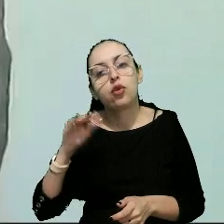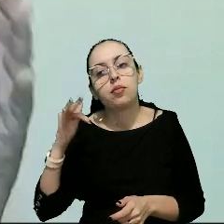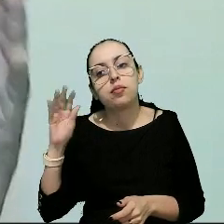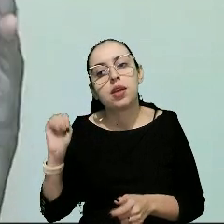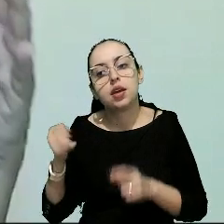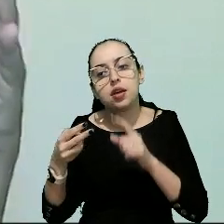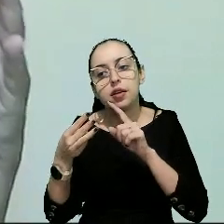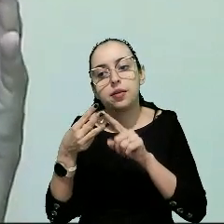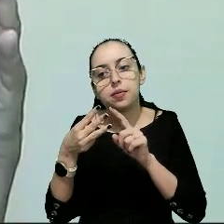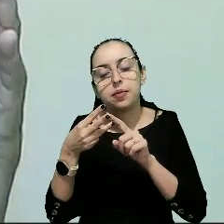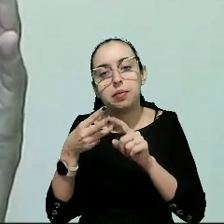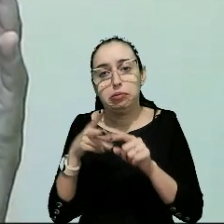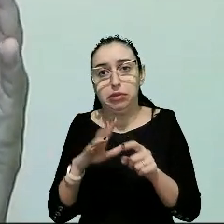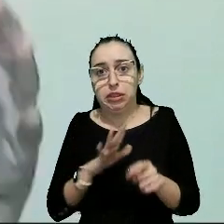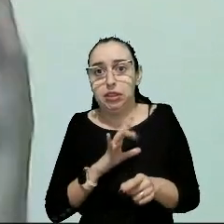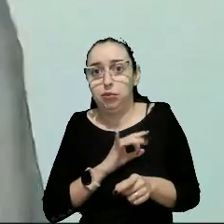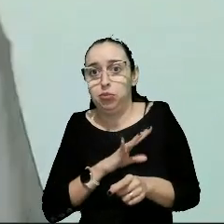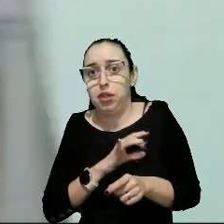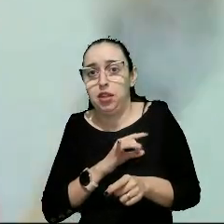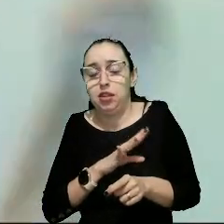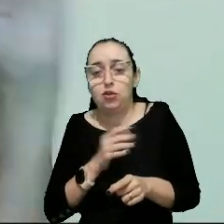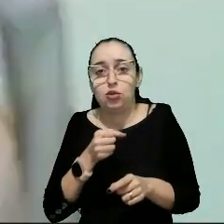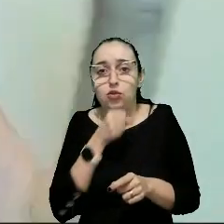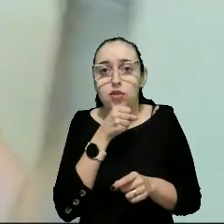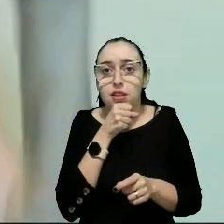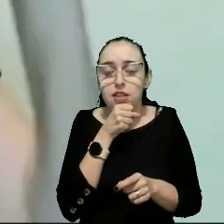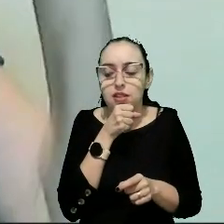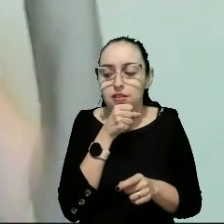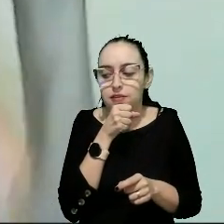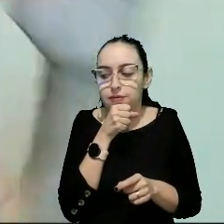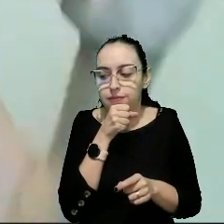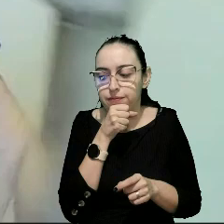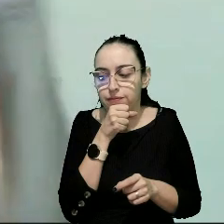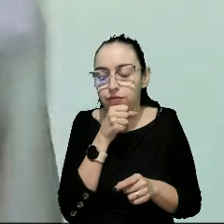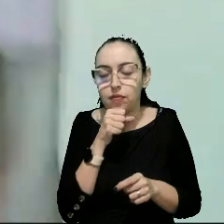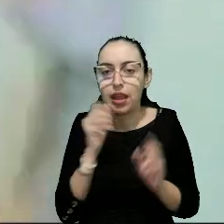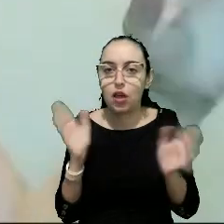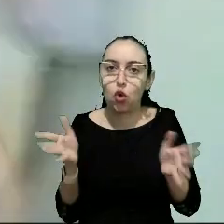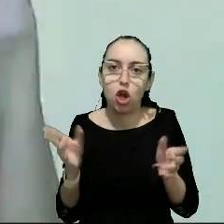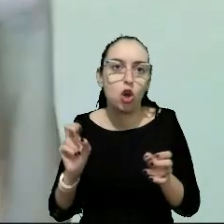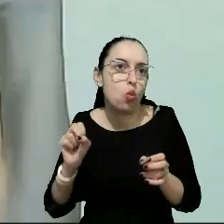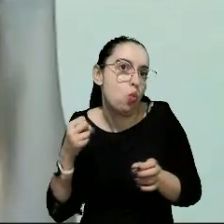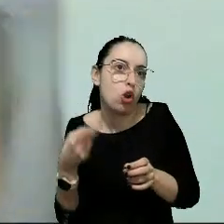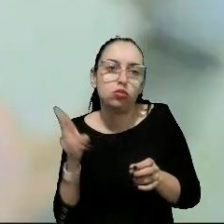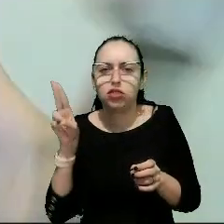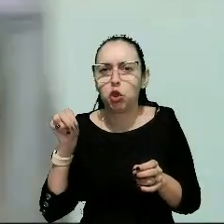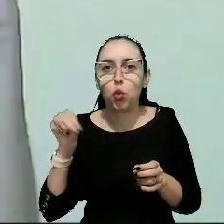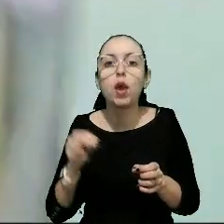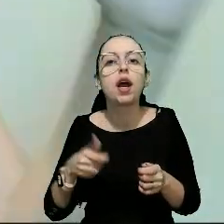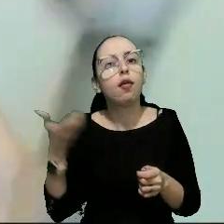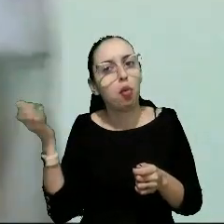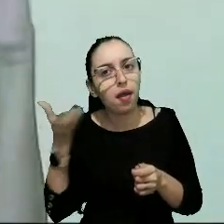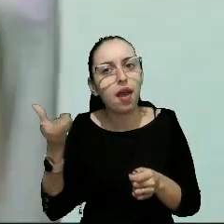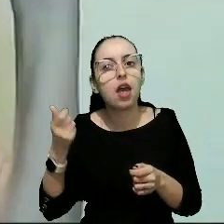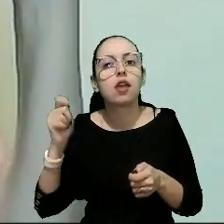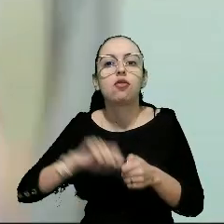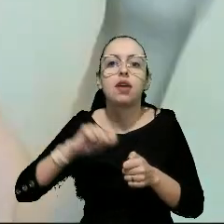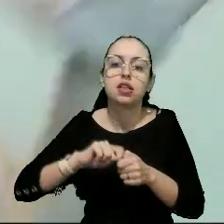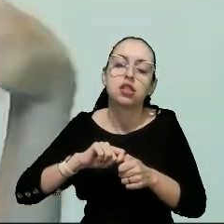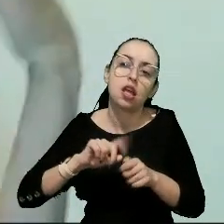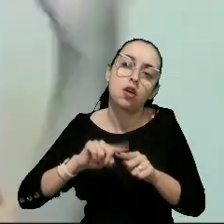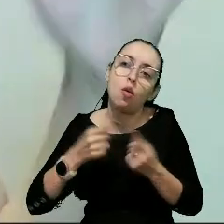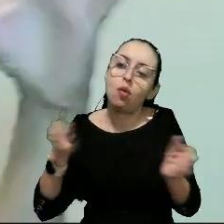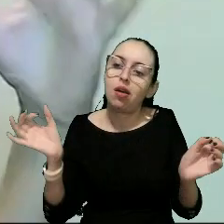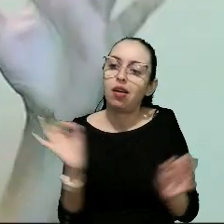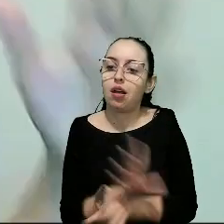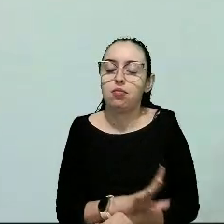o pânico de envelhecer, a velha euforia. Pô, agora ou nunca, né? Vou fazer tudo que eu quero